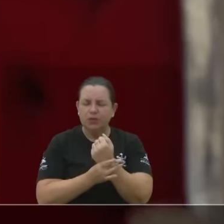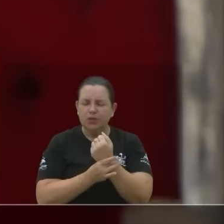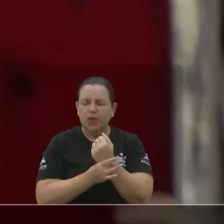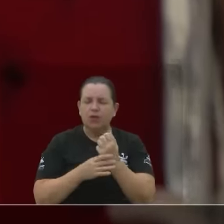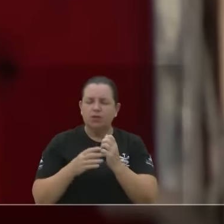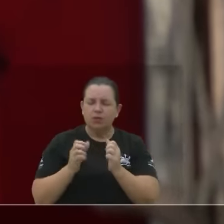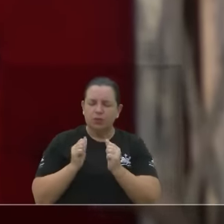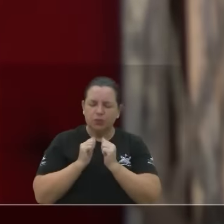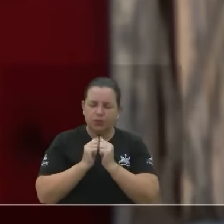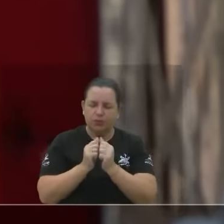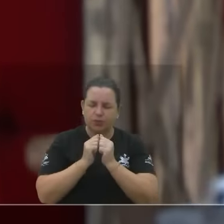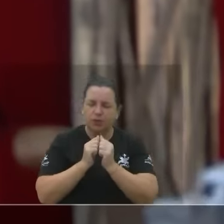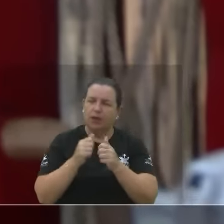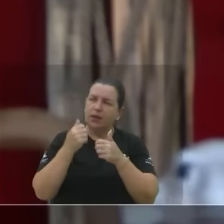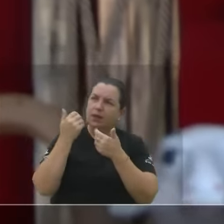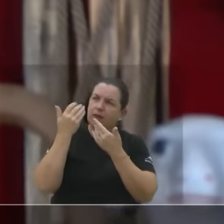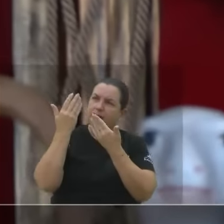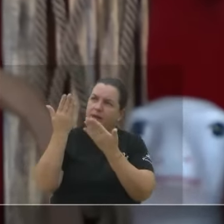seguros. Junto